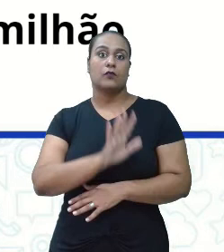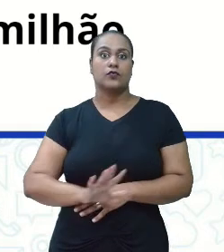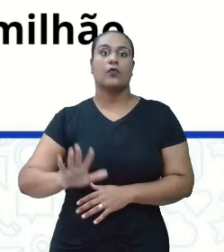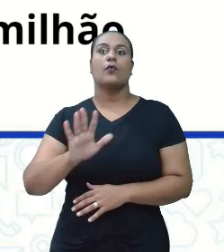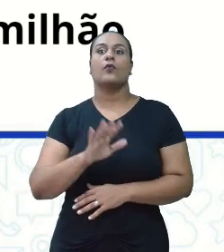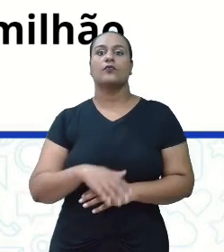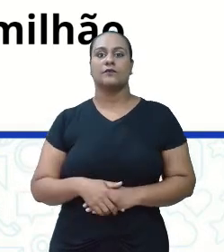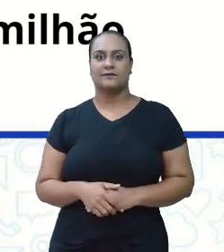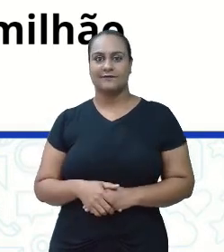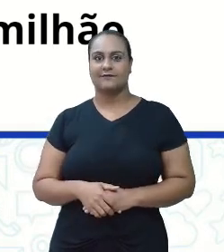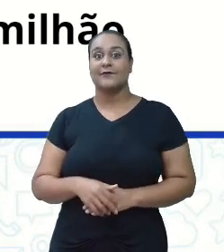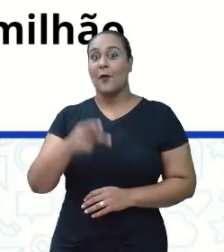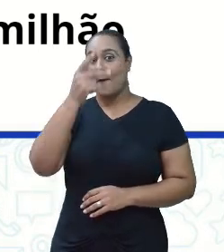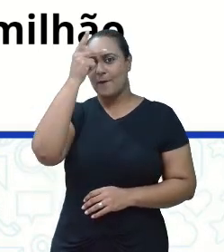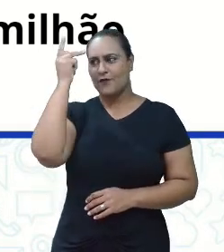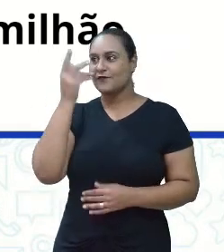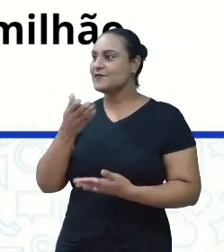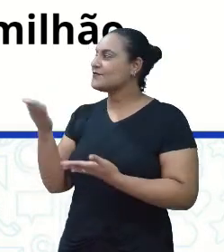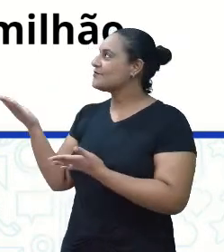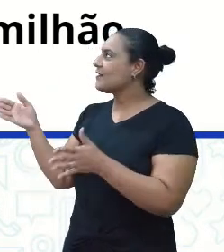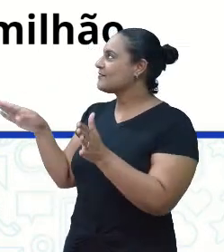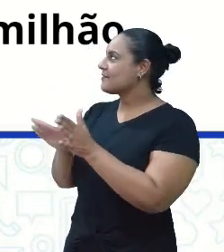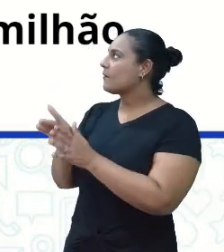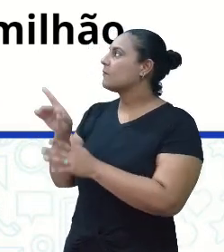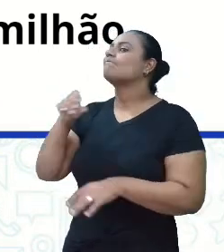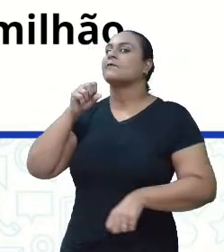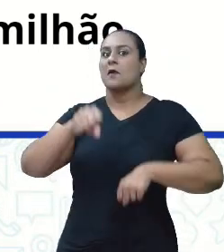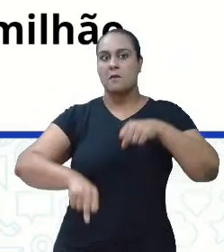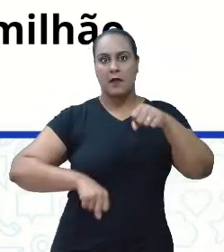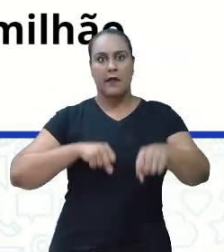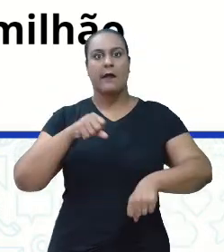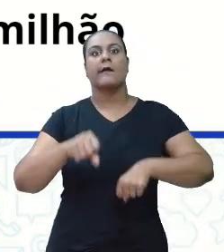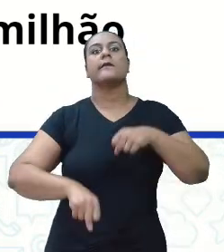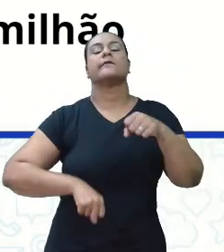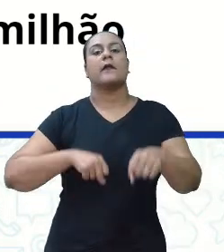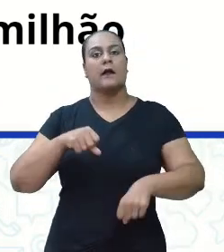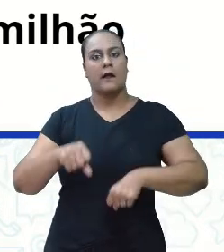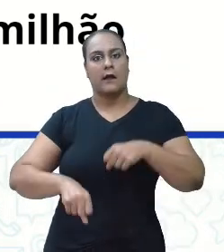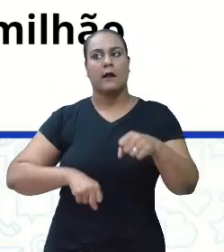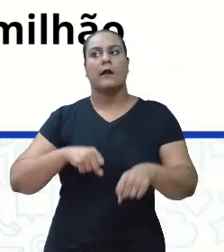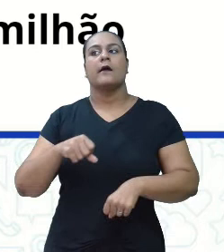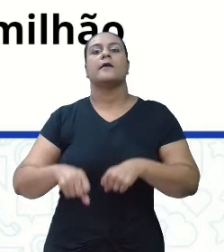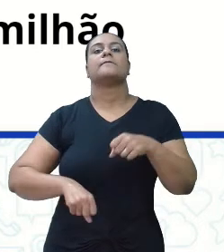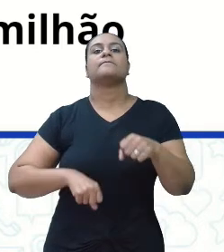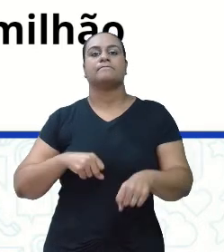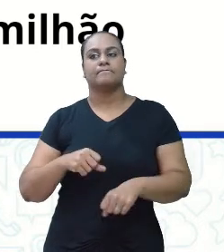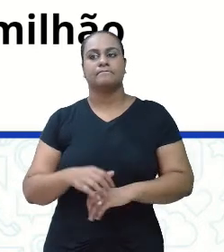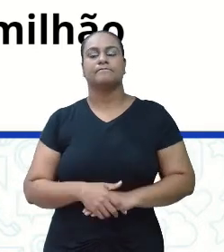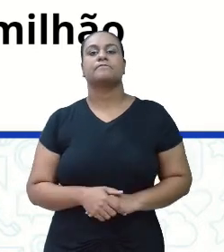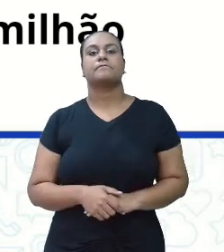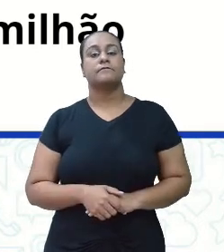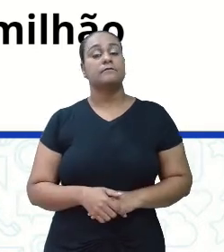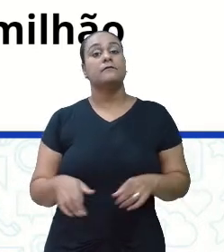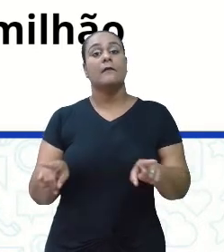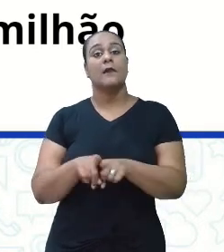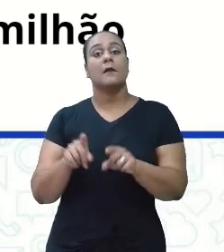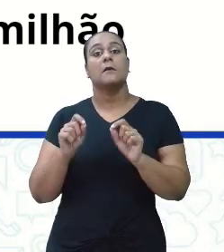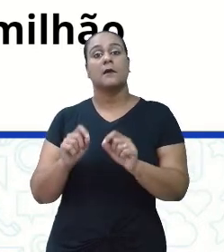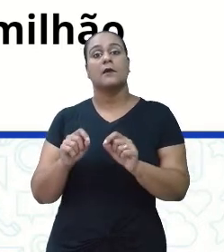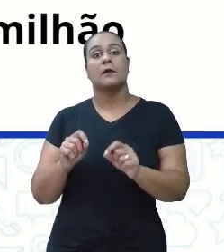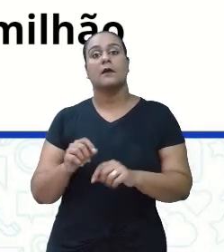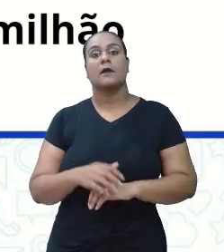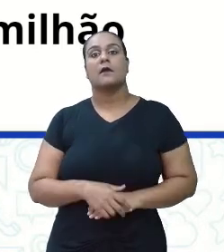que já está conosco aqui no estúdio, também anda de bike e passa por esse processo intenso. E também ocorre aí,